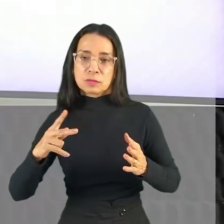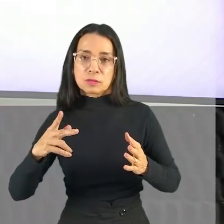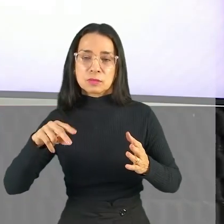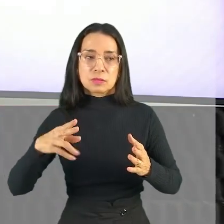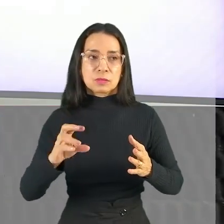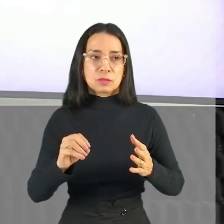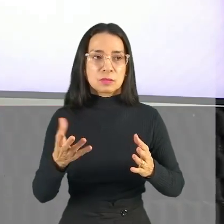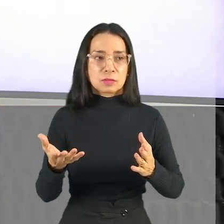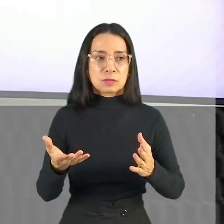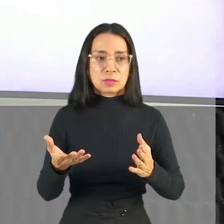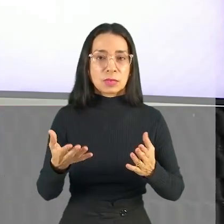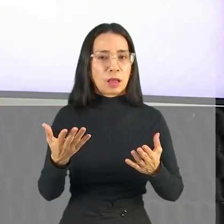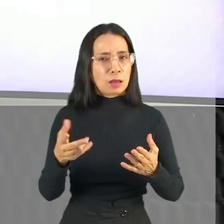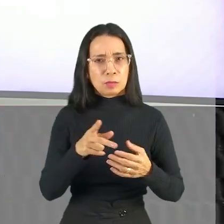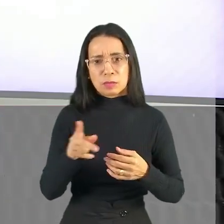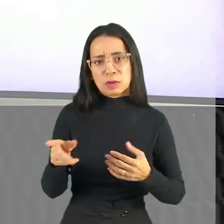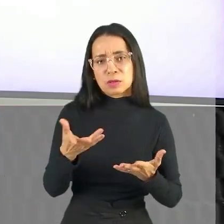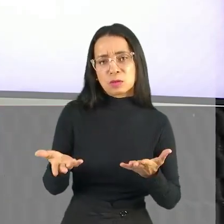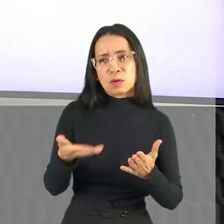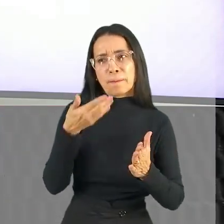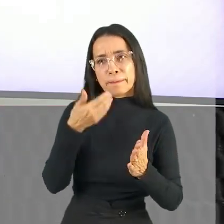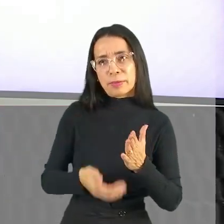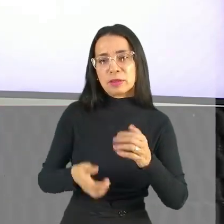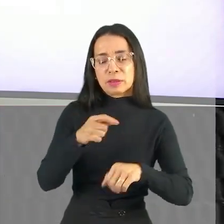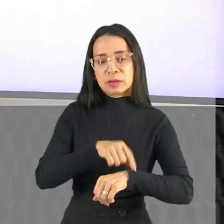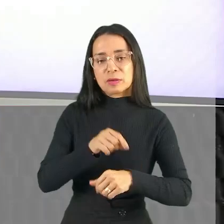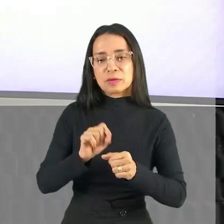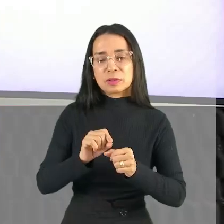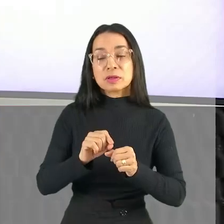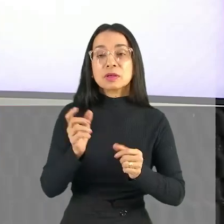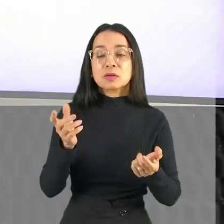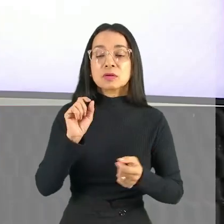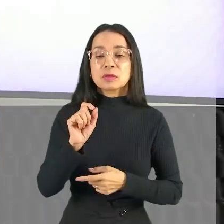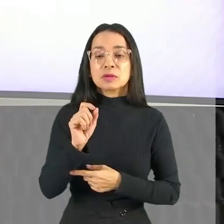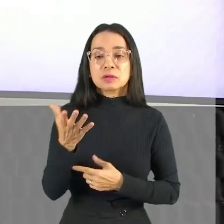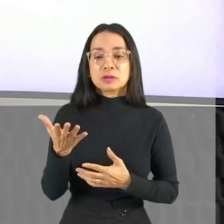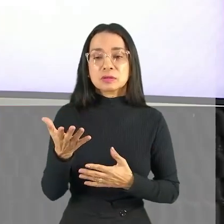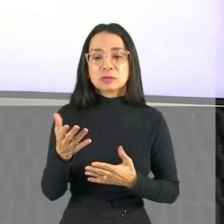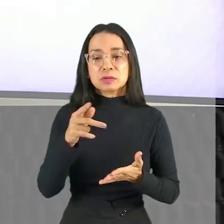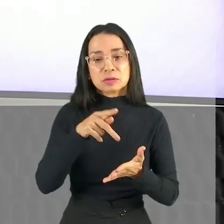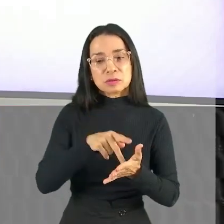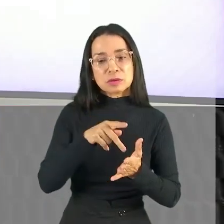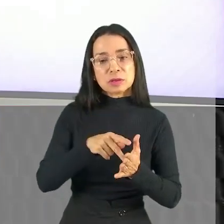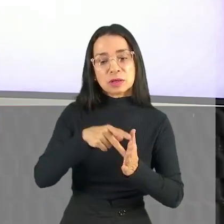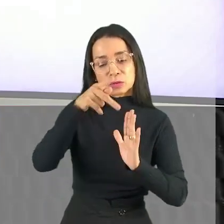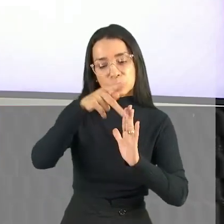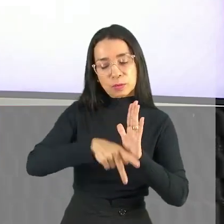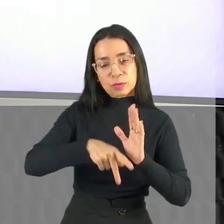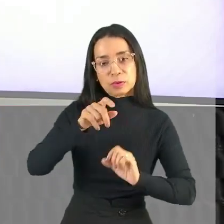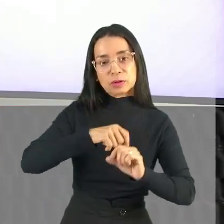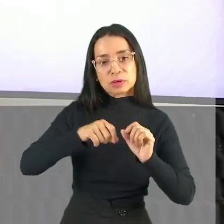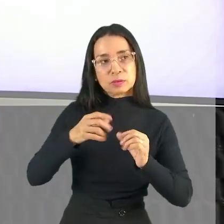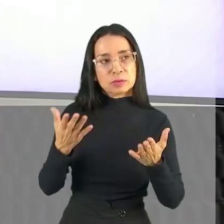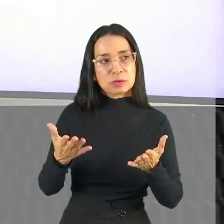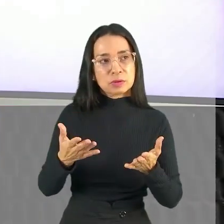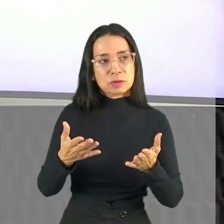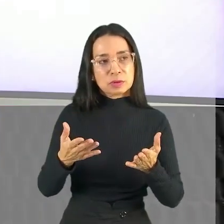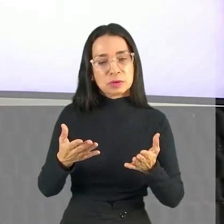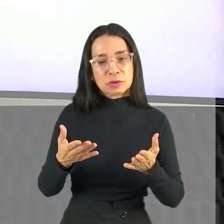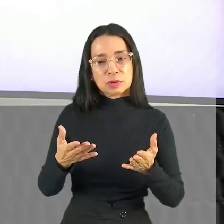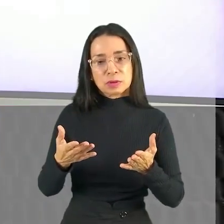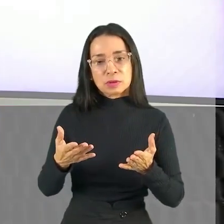eu vou gastar muito tempo fazendo isso. Na verdade, o planejamento vai ser um investimento, a gente não fala